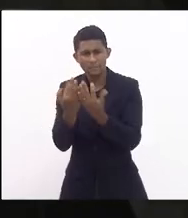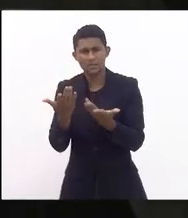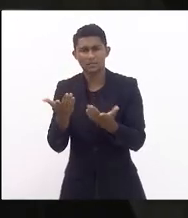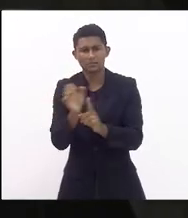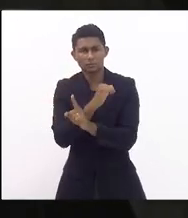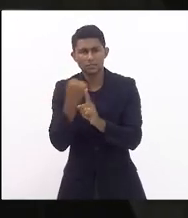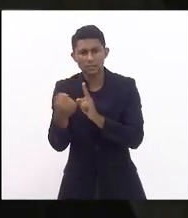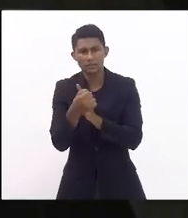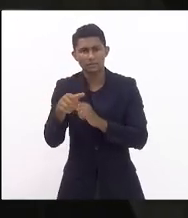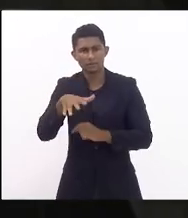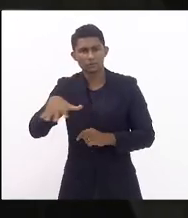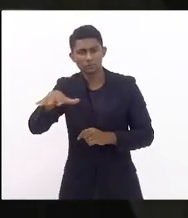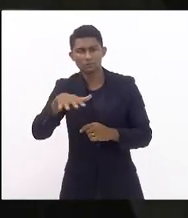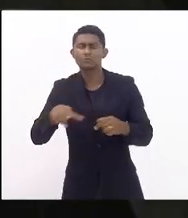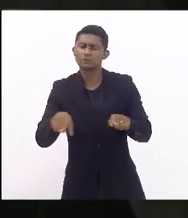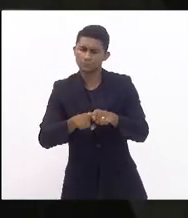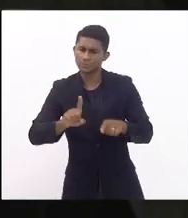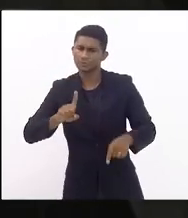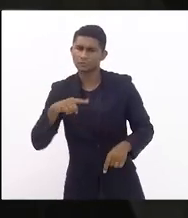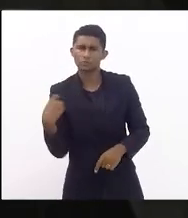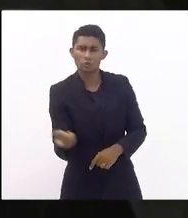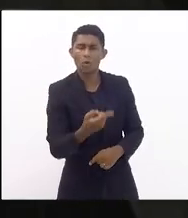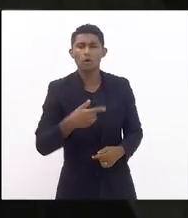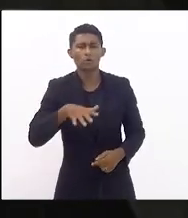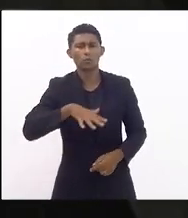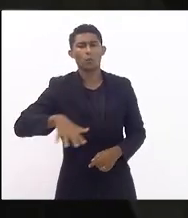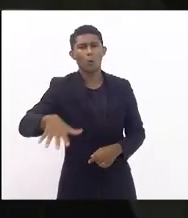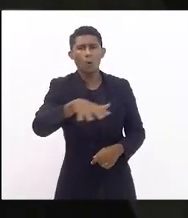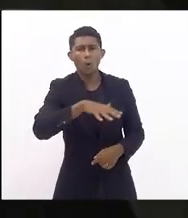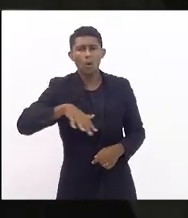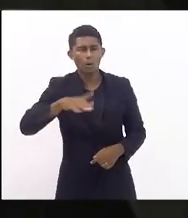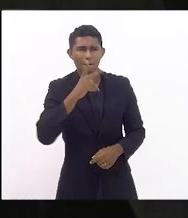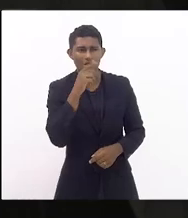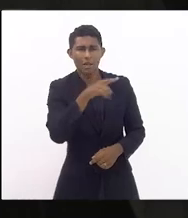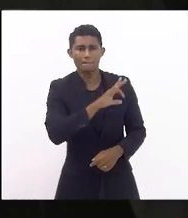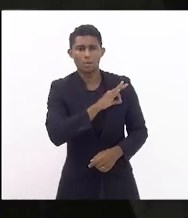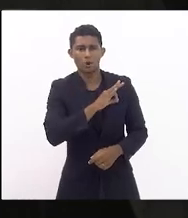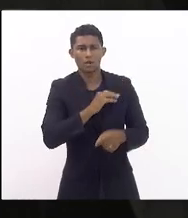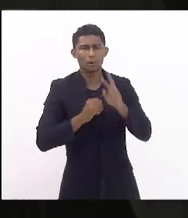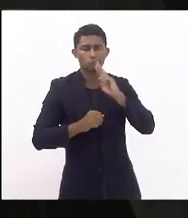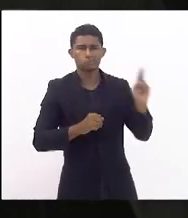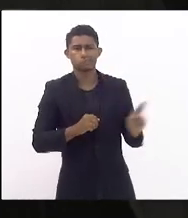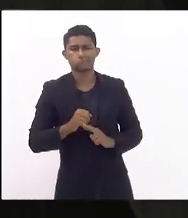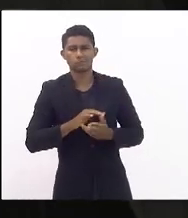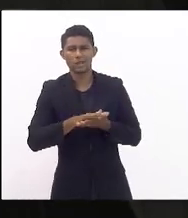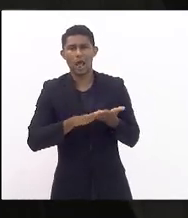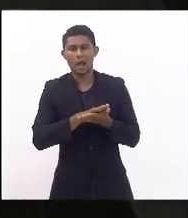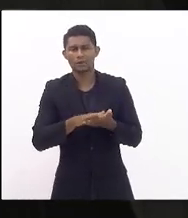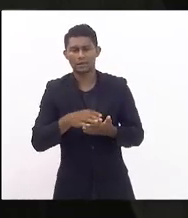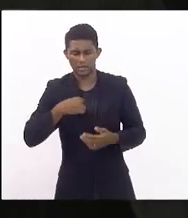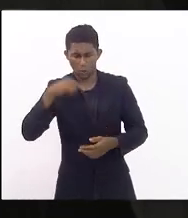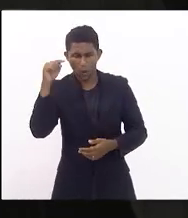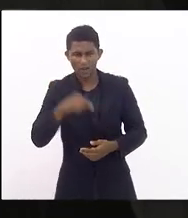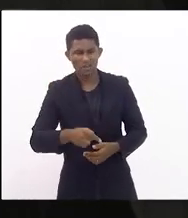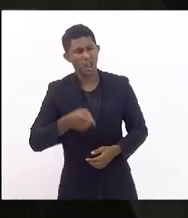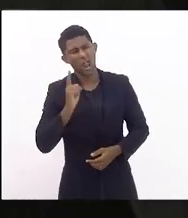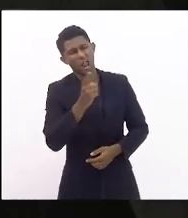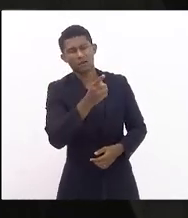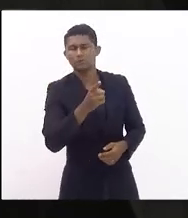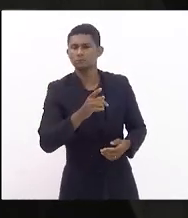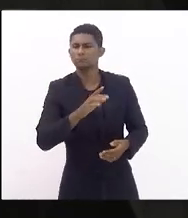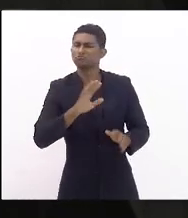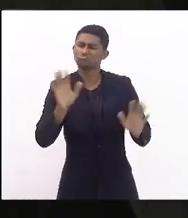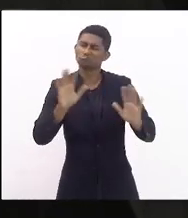nós, já que esse é um caso que teve repercussão internacional, uma elucidação. Eu aqui não estou apontando o dedo para ninguém, obviamente, mas